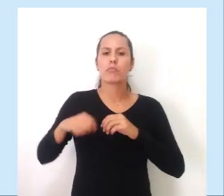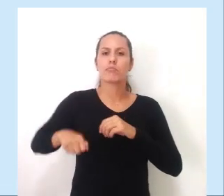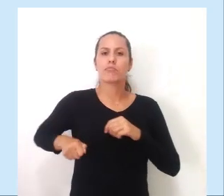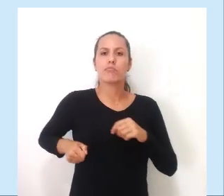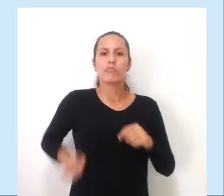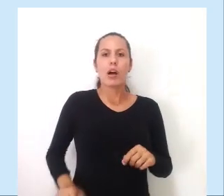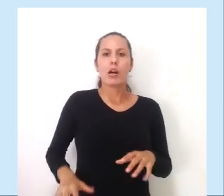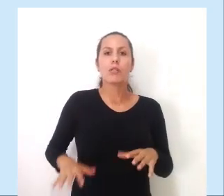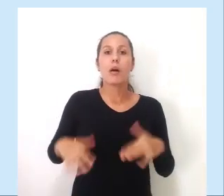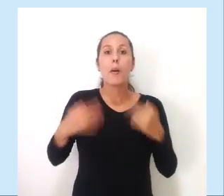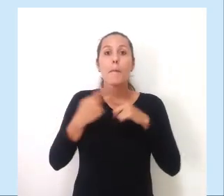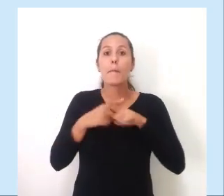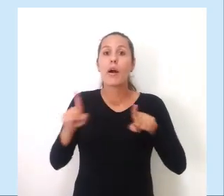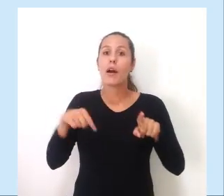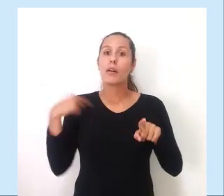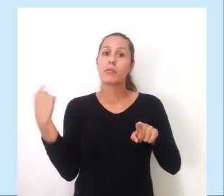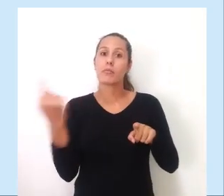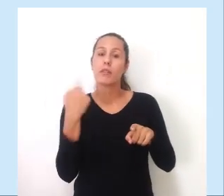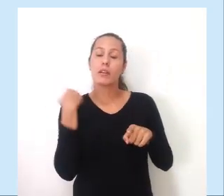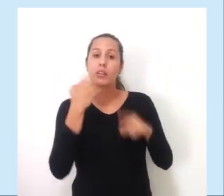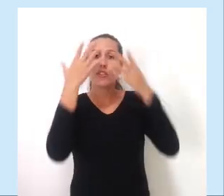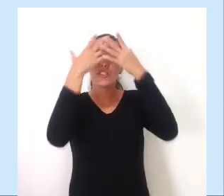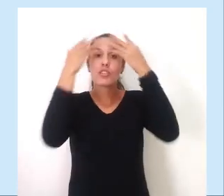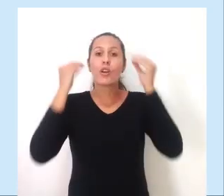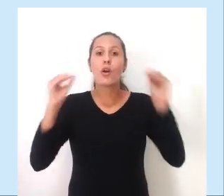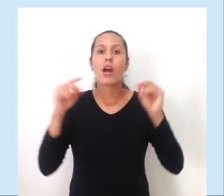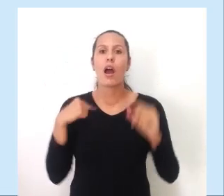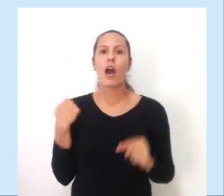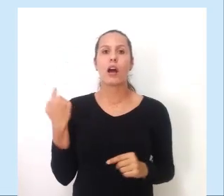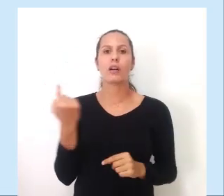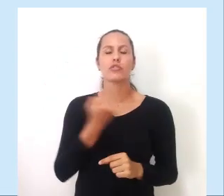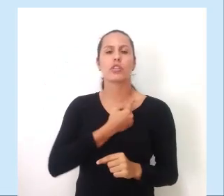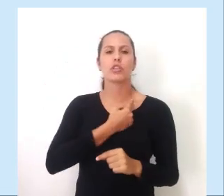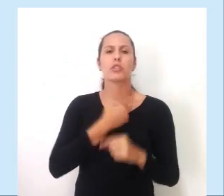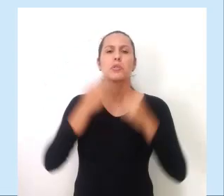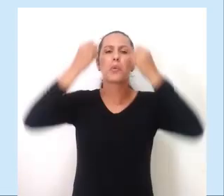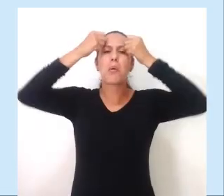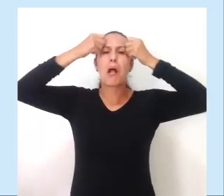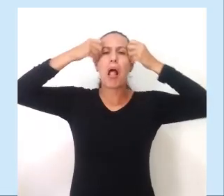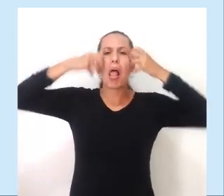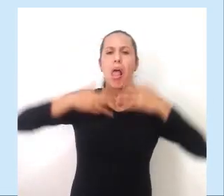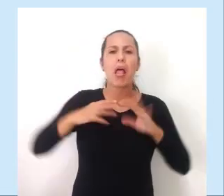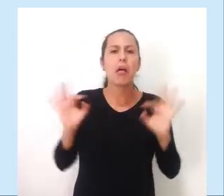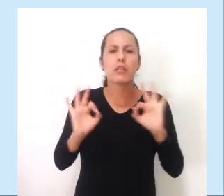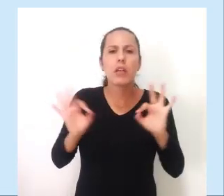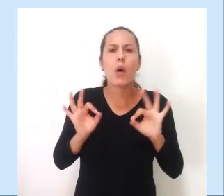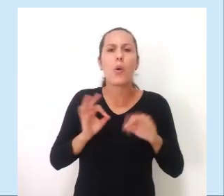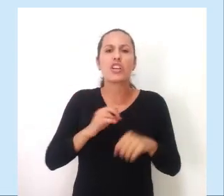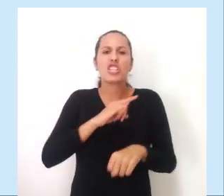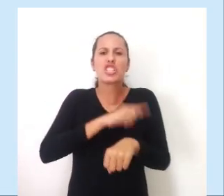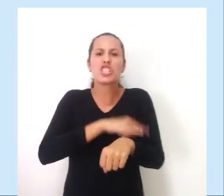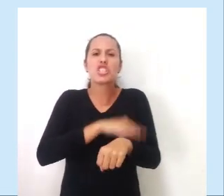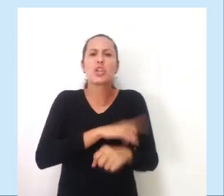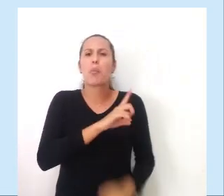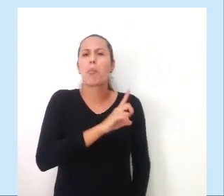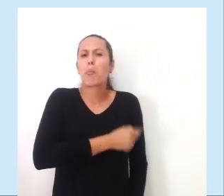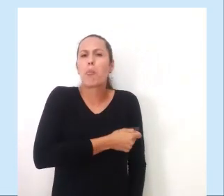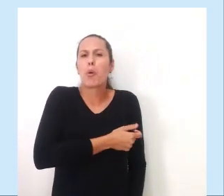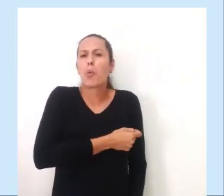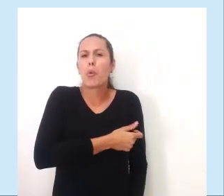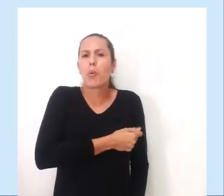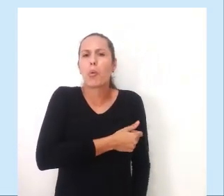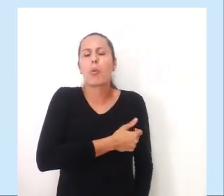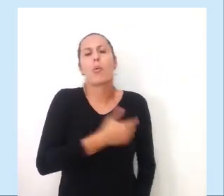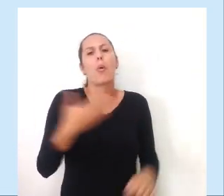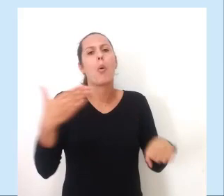gente esquece que mesmo que a gente não transpire muito, que a gente não faça muito xixi, que a gente não